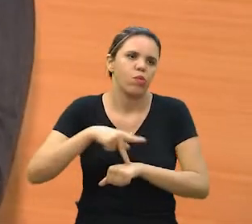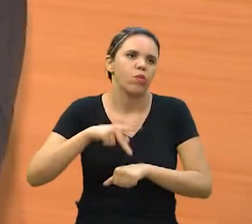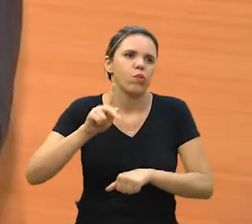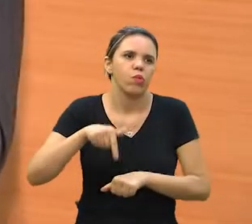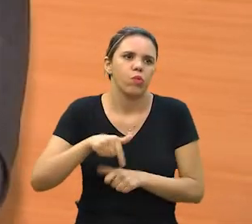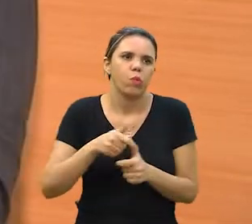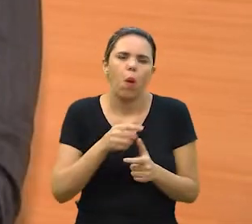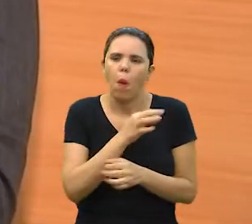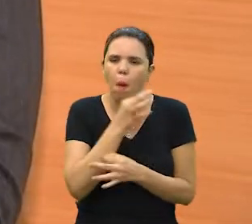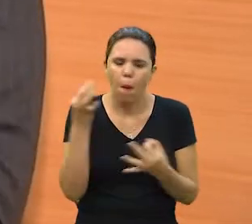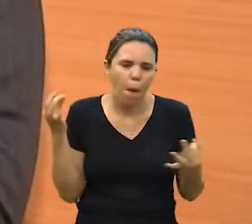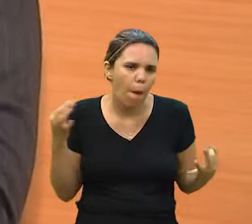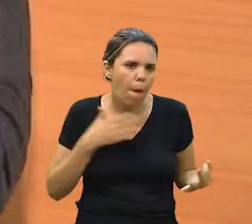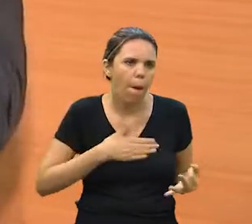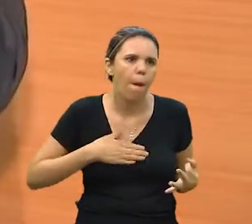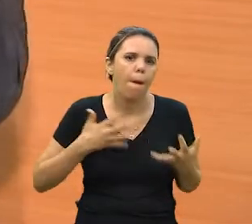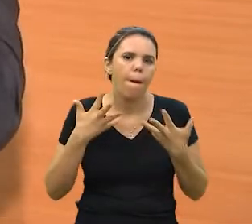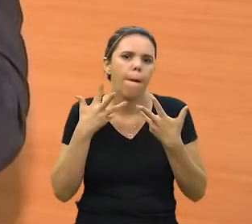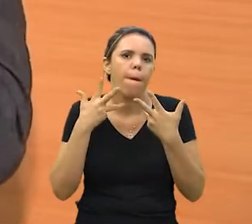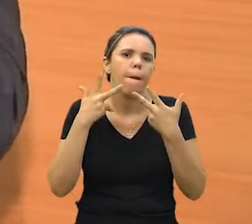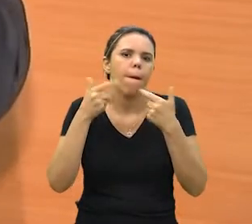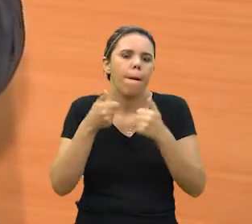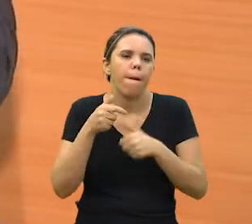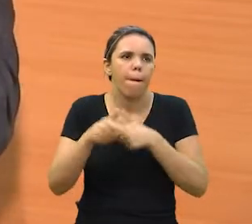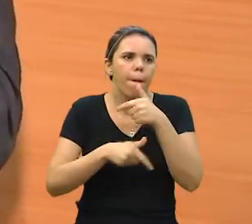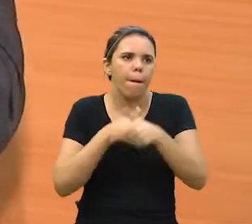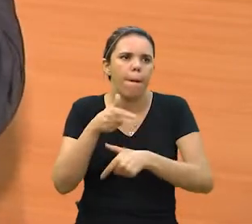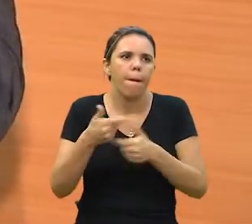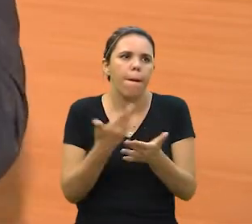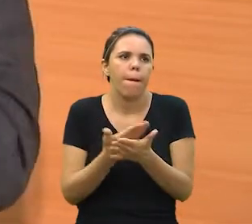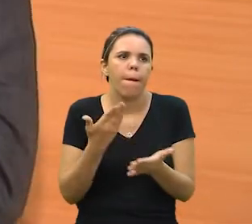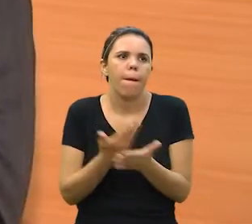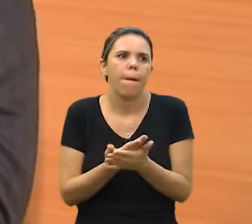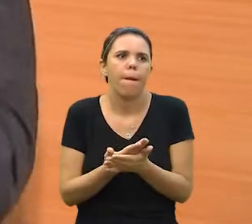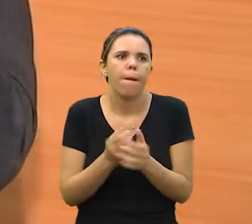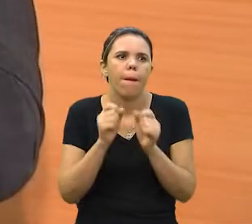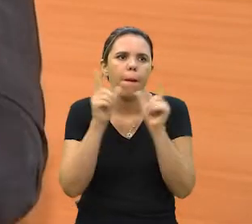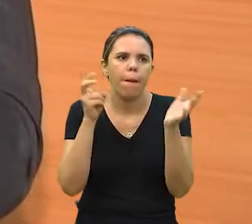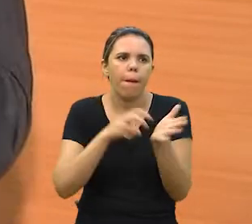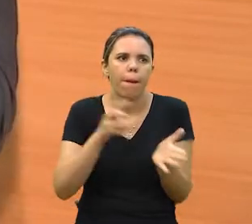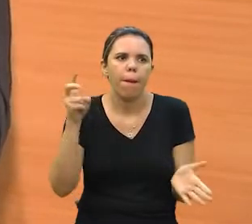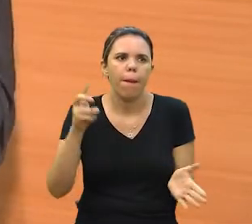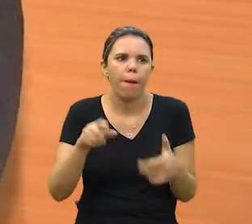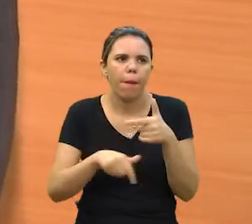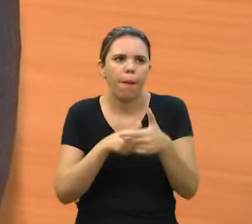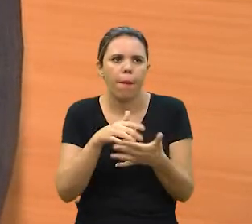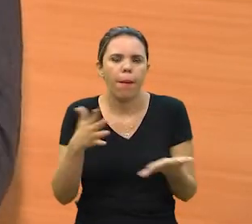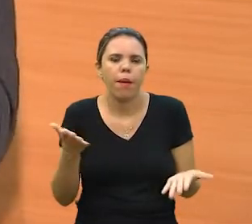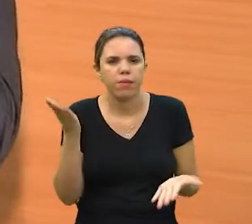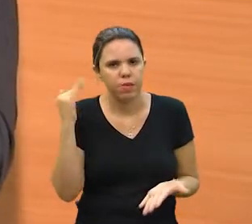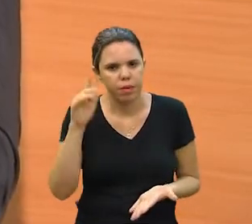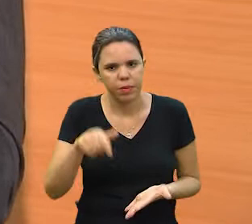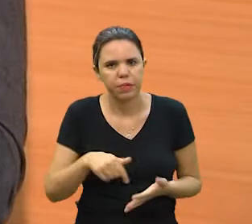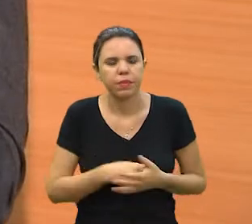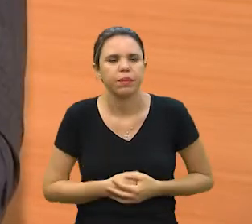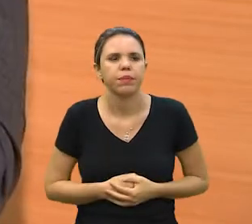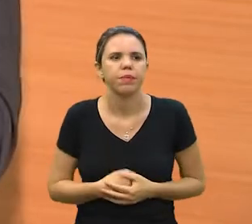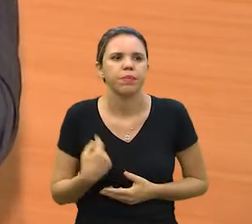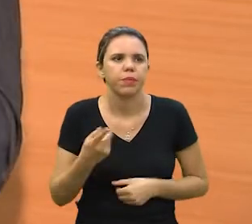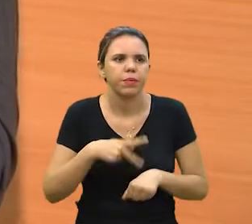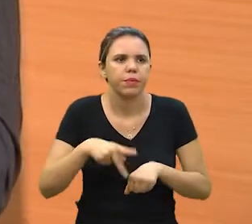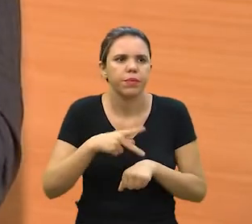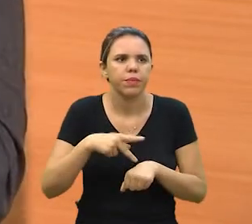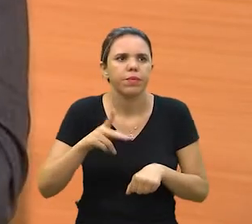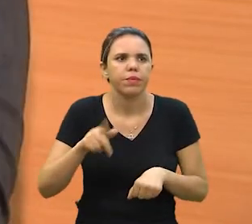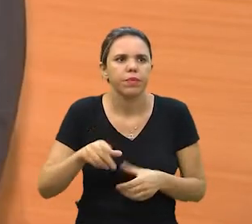nosso país é muito bom, nosso país é maravilhoso. Você que trabalha, que estuda, que acorda cedo, que tem as suas atividades, você sabe disso, que o